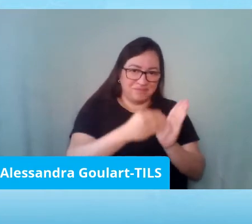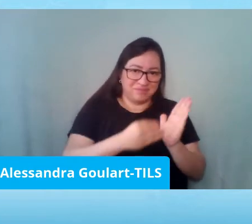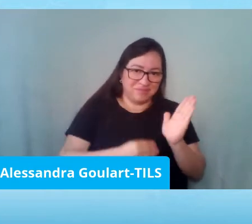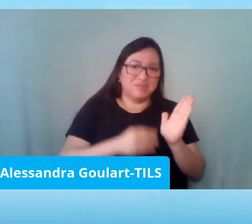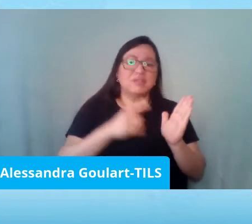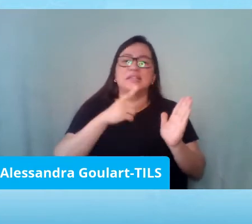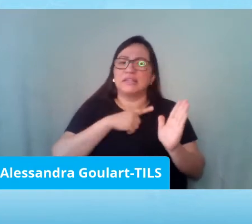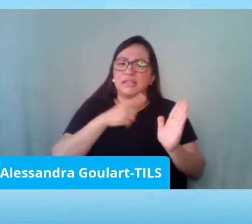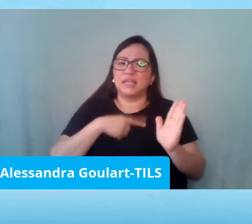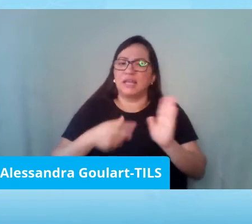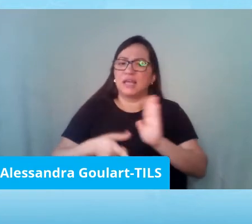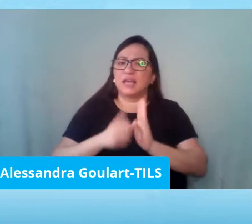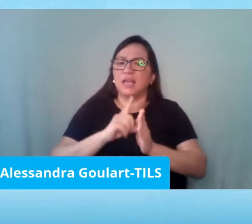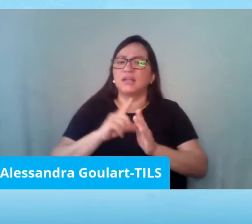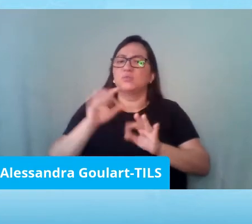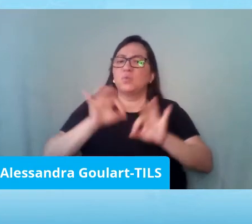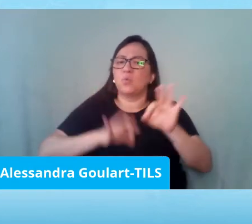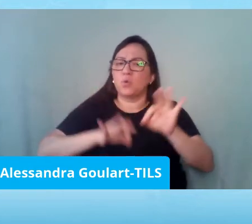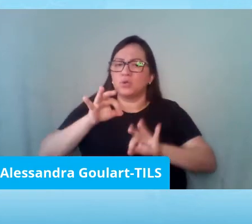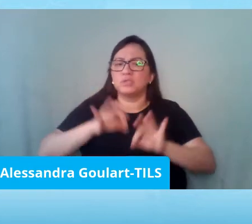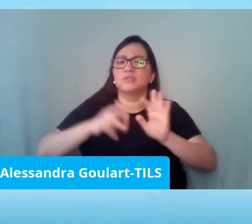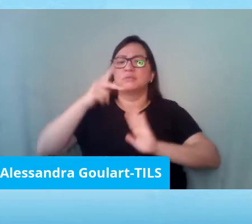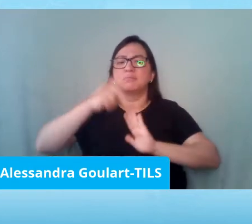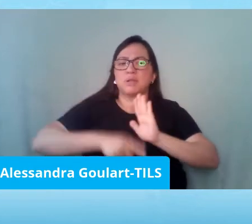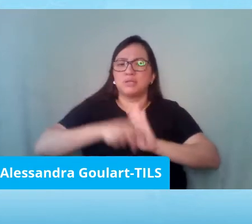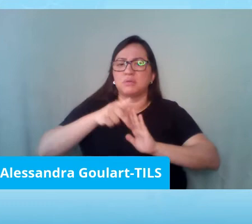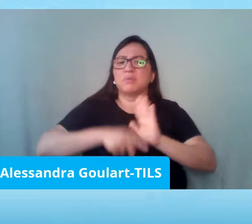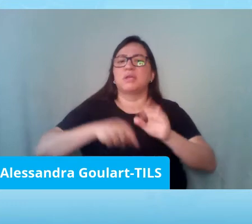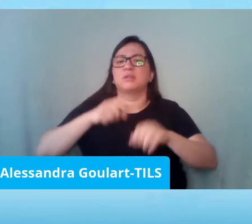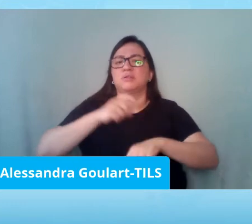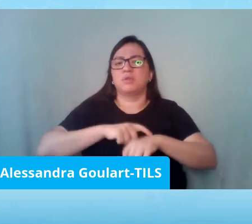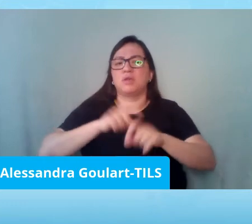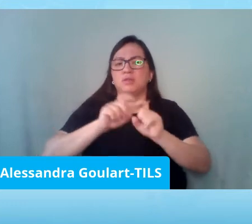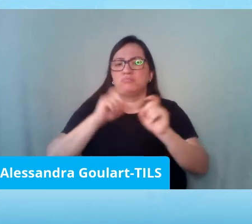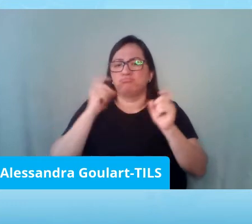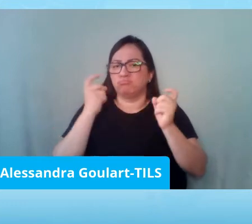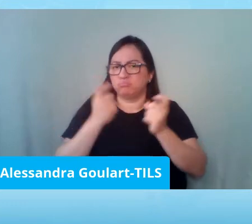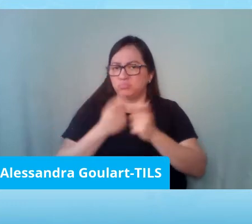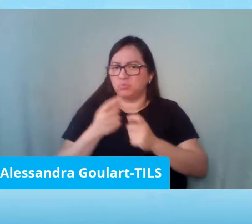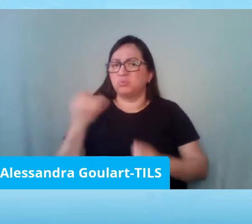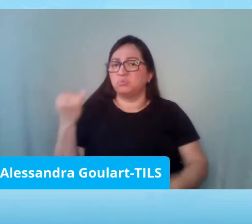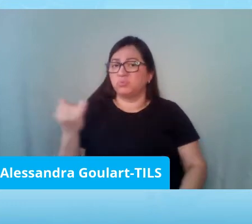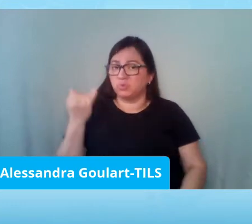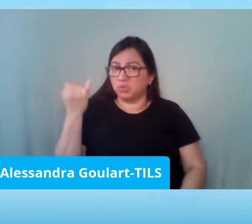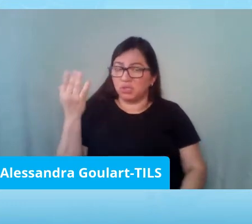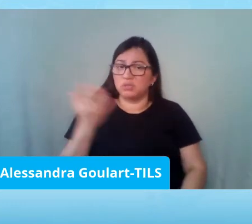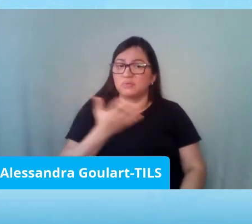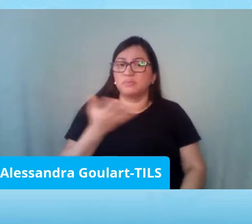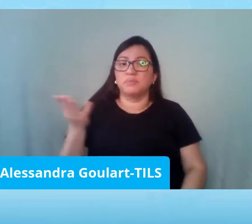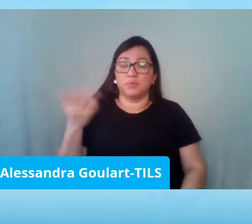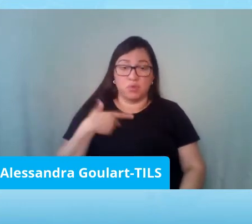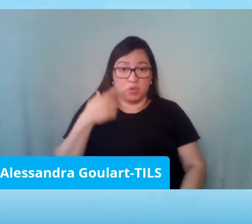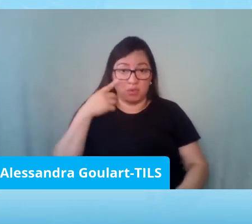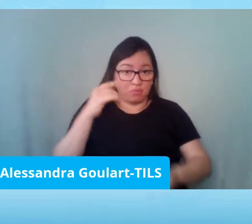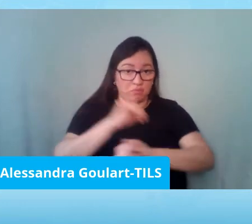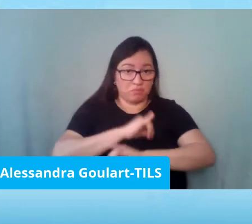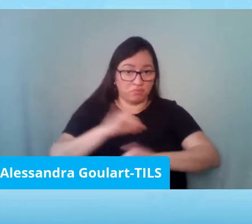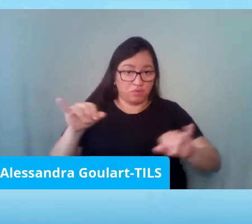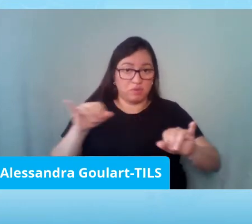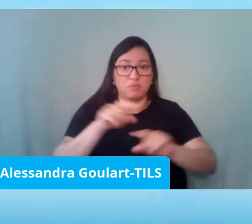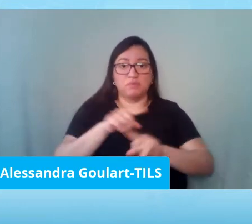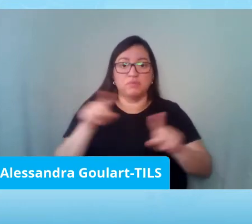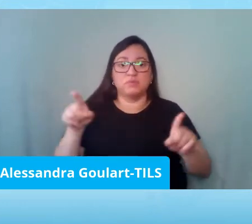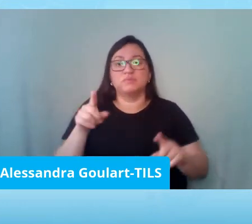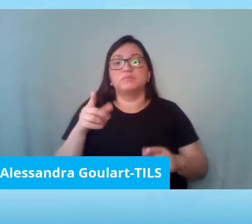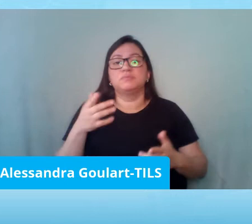reprodutivo. E eu gosto até de citar, porque esse dado me chama muito a atenção, da pesquisa Nascer